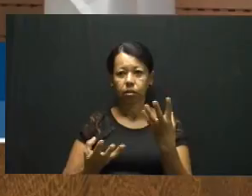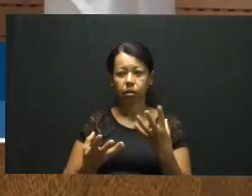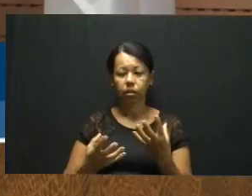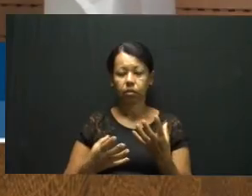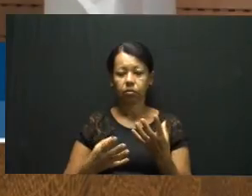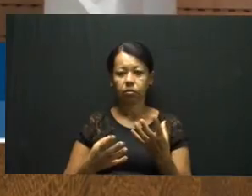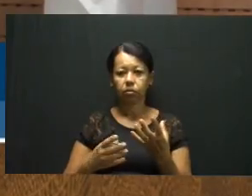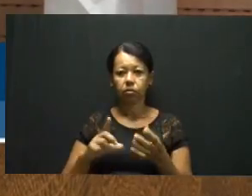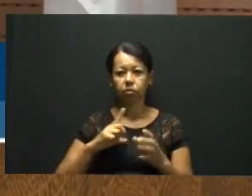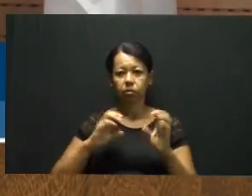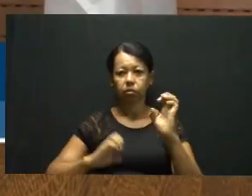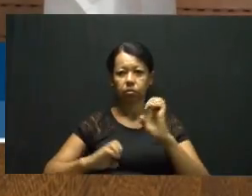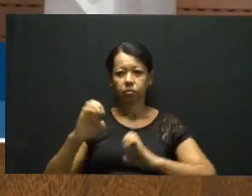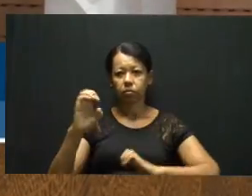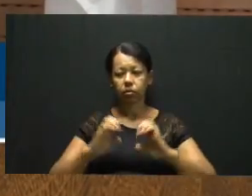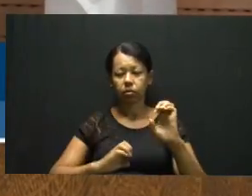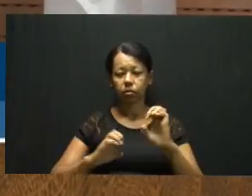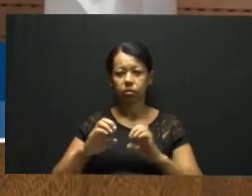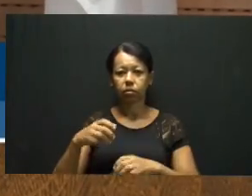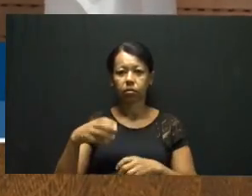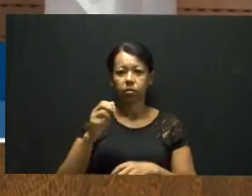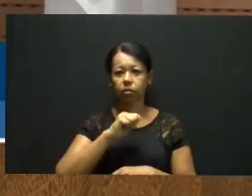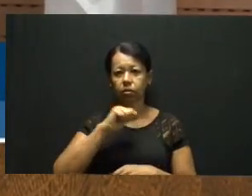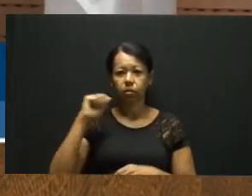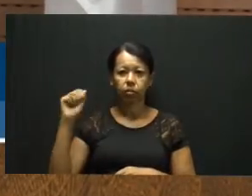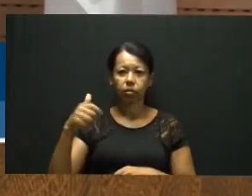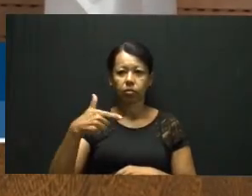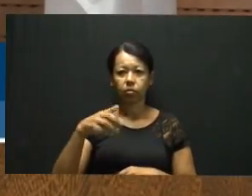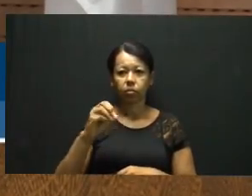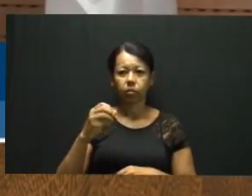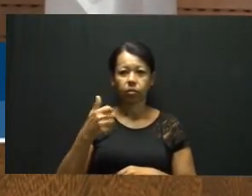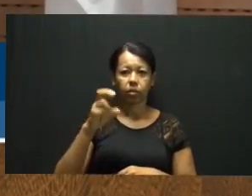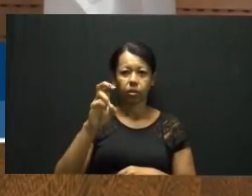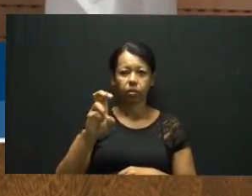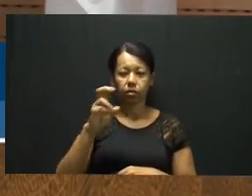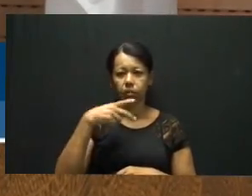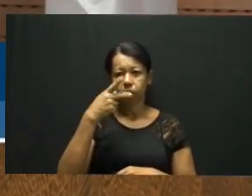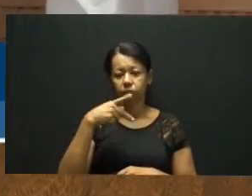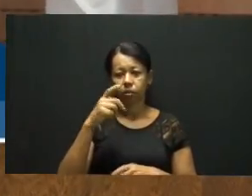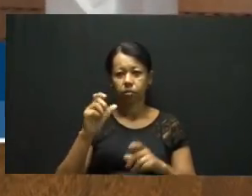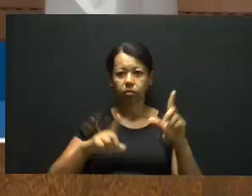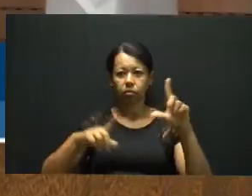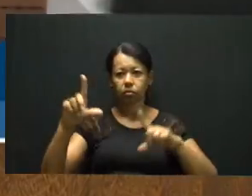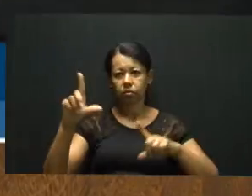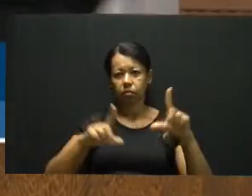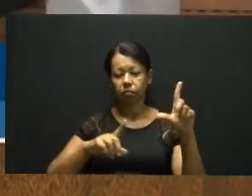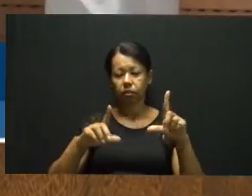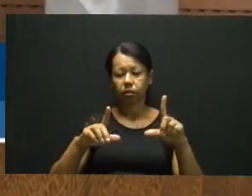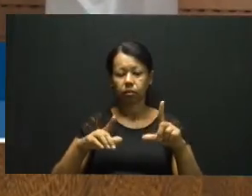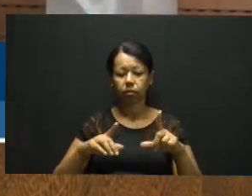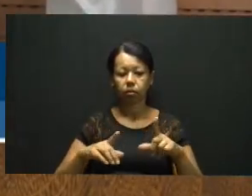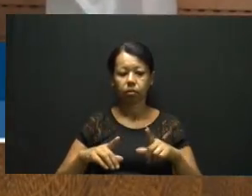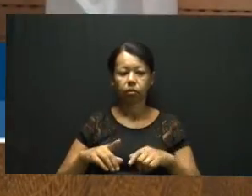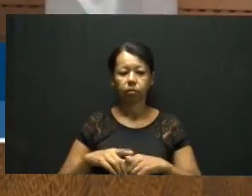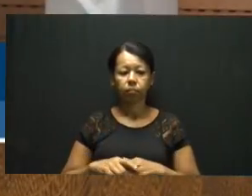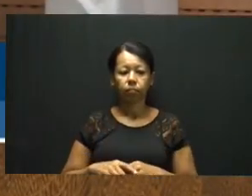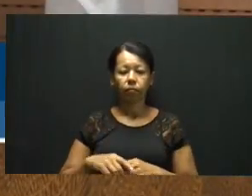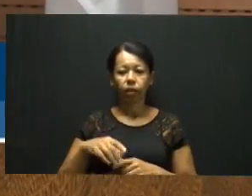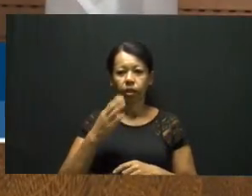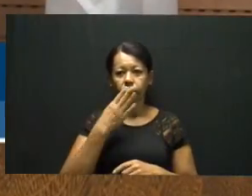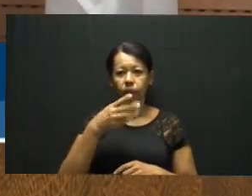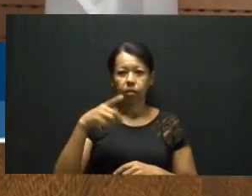de empresa em abril de 2015, conforme matéria do jornal A Tribuna, de 9/2/2017,